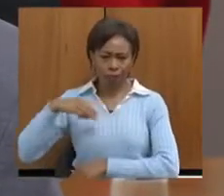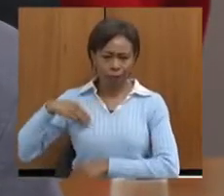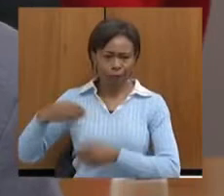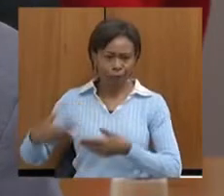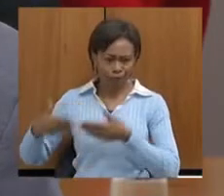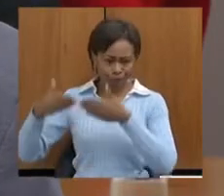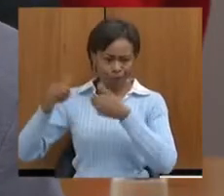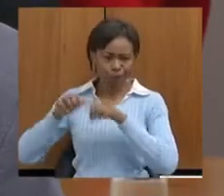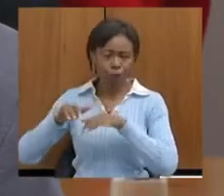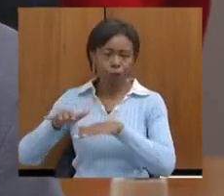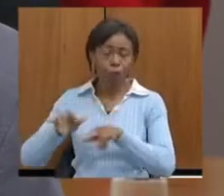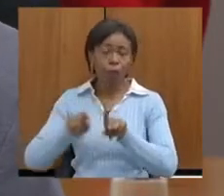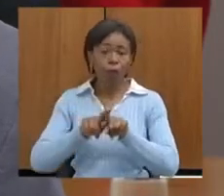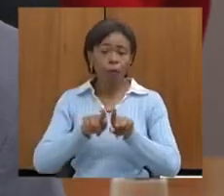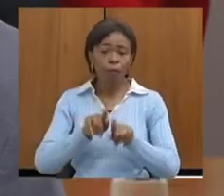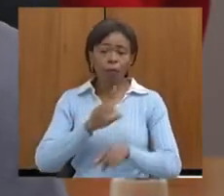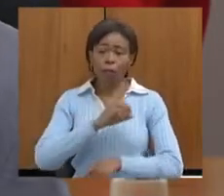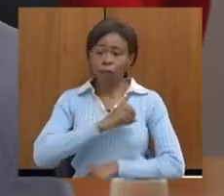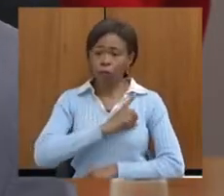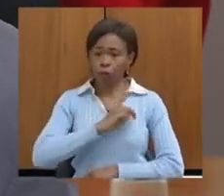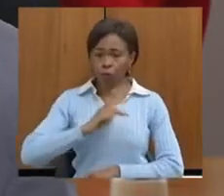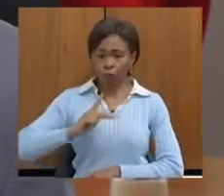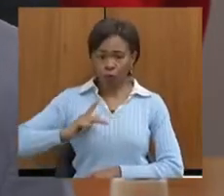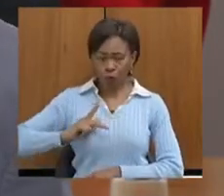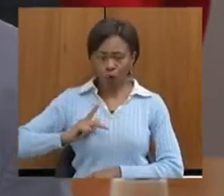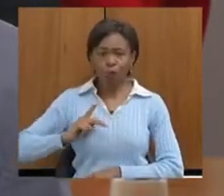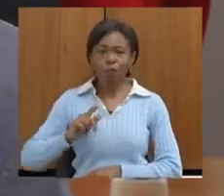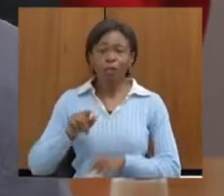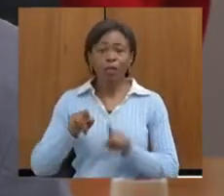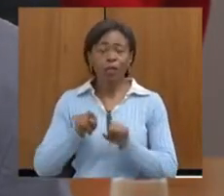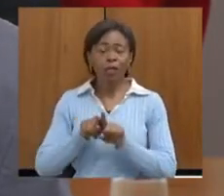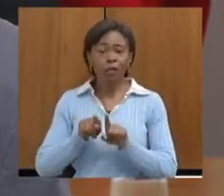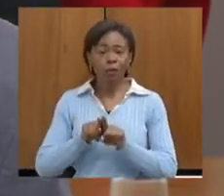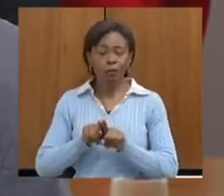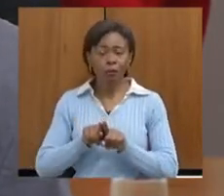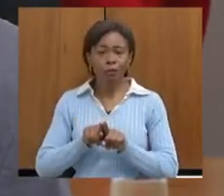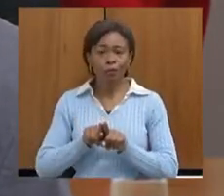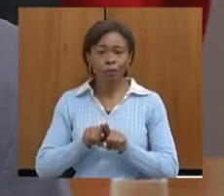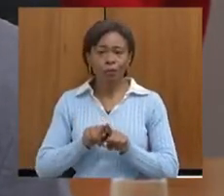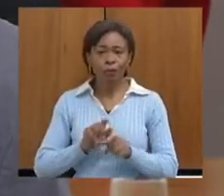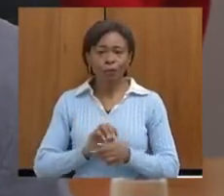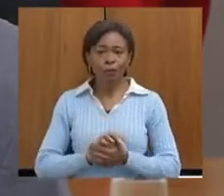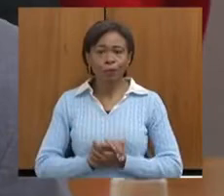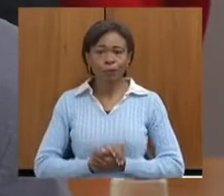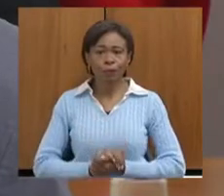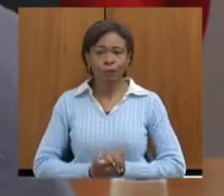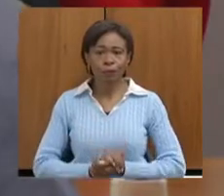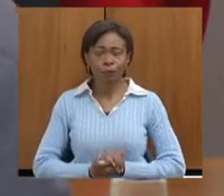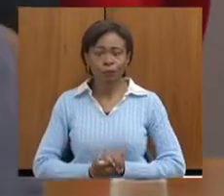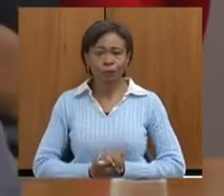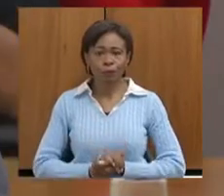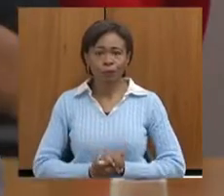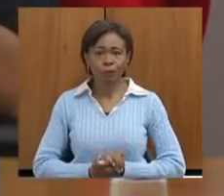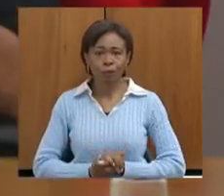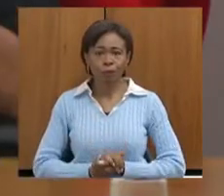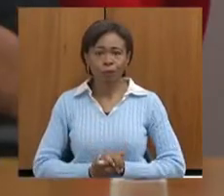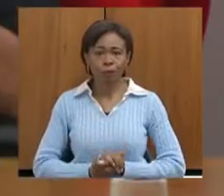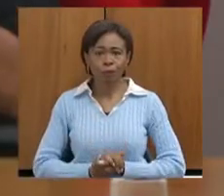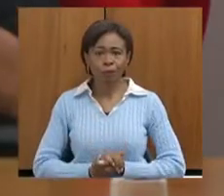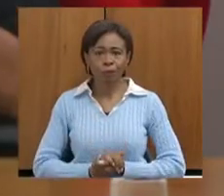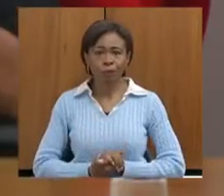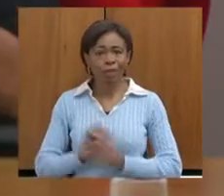Defensoria Pública através da Carol e também a e a Defesa Civil